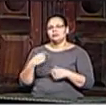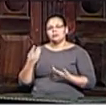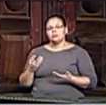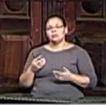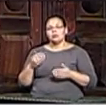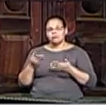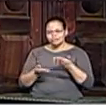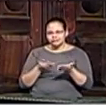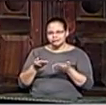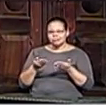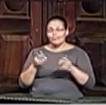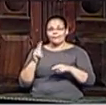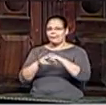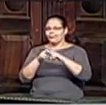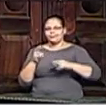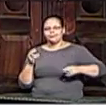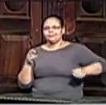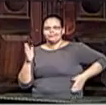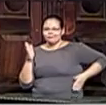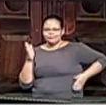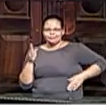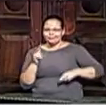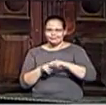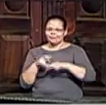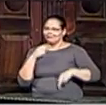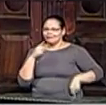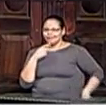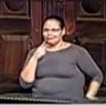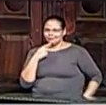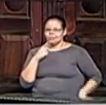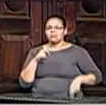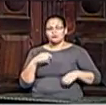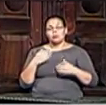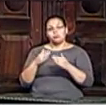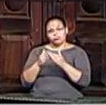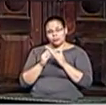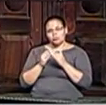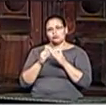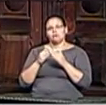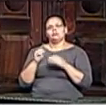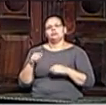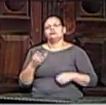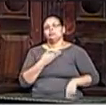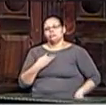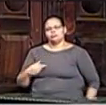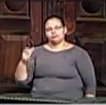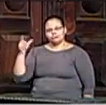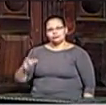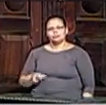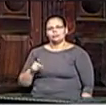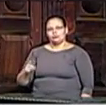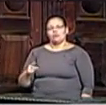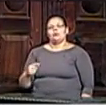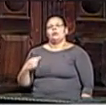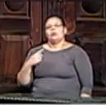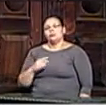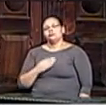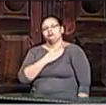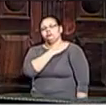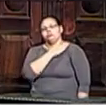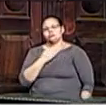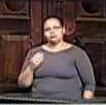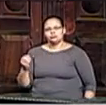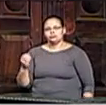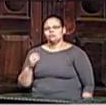chegar a prender esses marginais. Então eu peço de novo, não só ao governador, como o comandante-geral da Polícia Militar, que